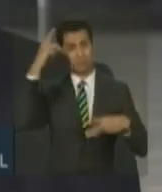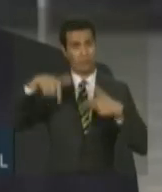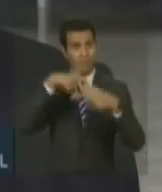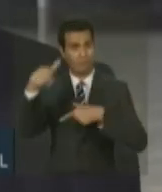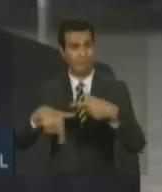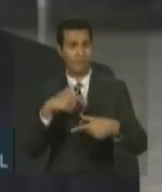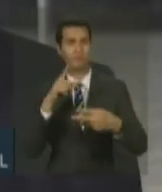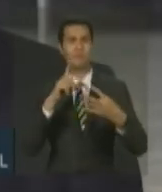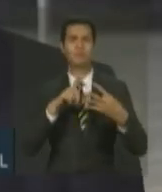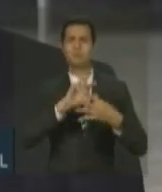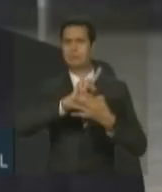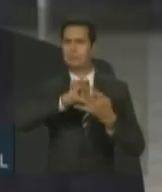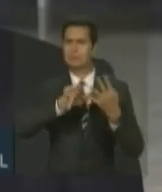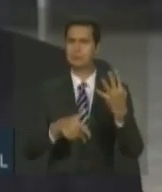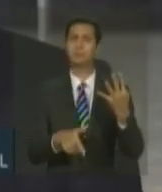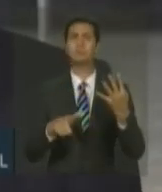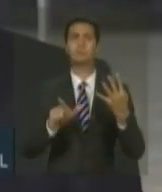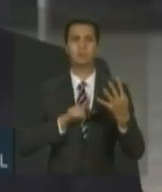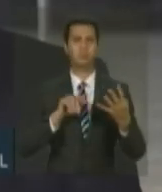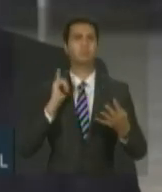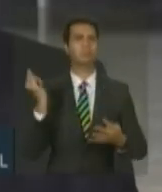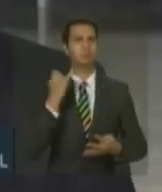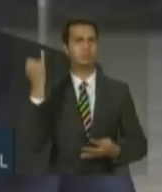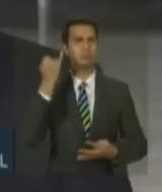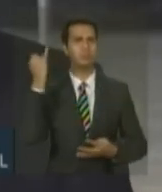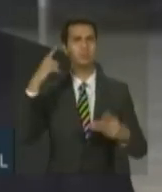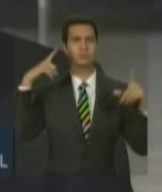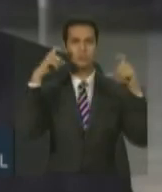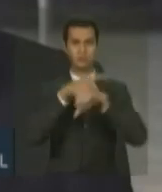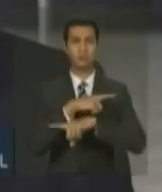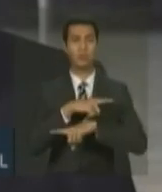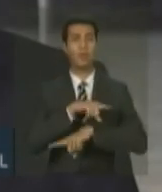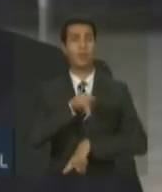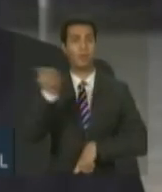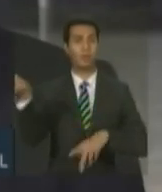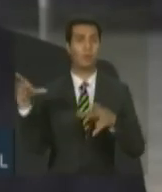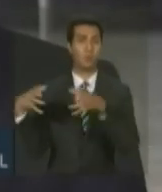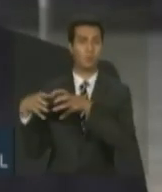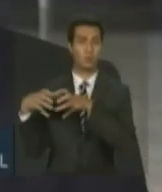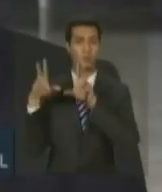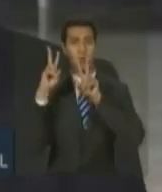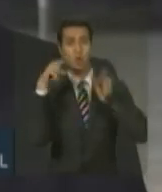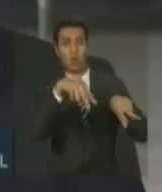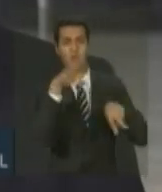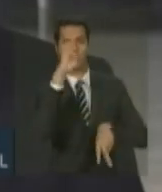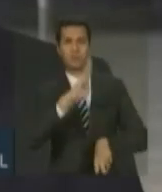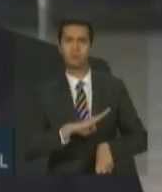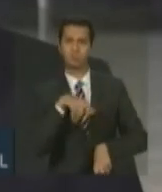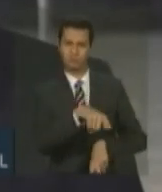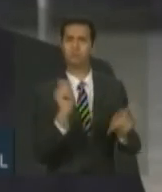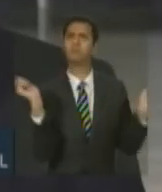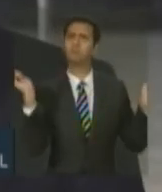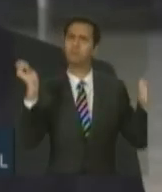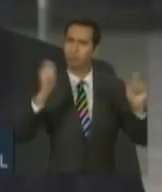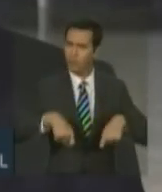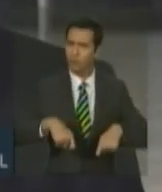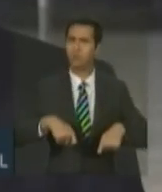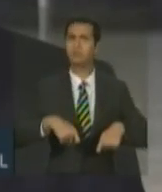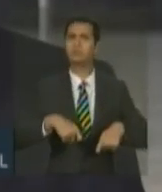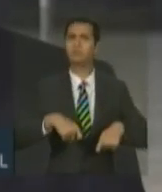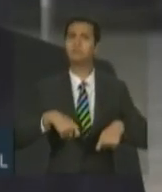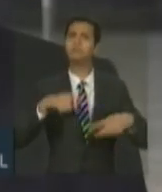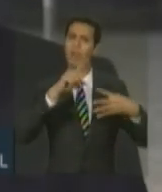conjunto bastante complexo que o Brasil, e eles olham o Brasil exatamente com o mercado em condições, e um país em condições de preencher